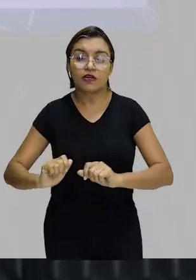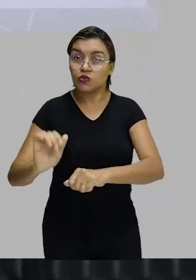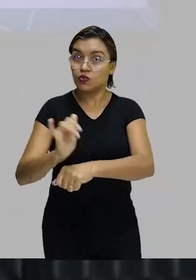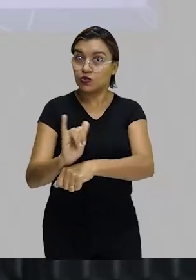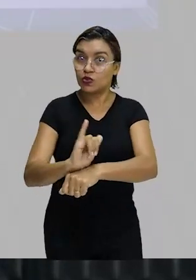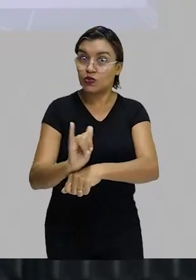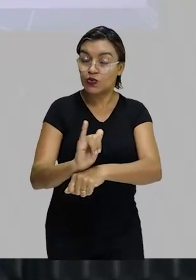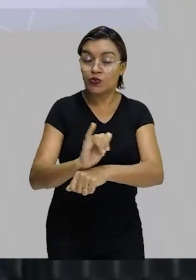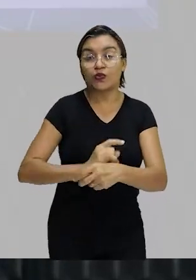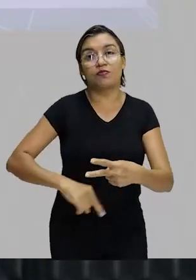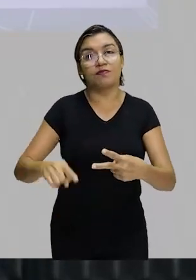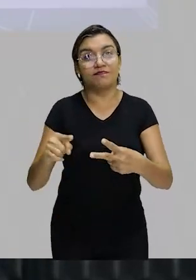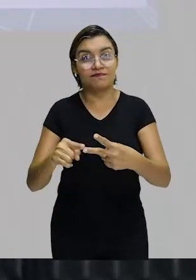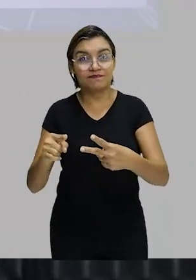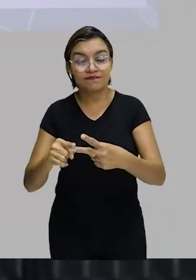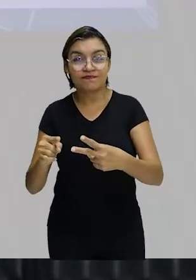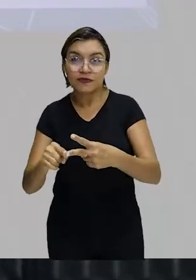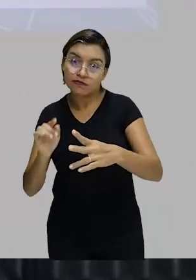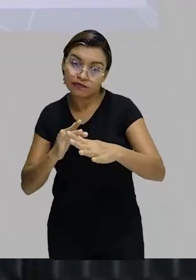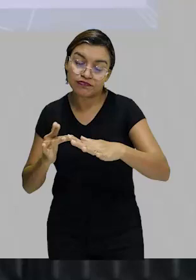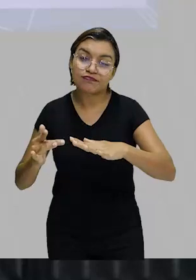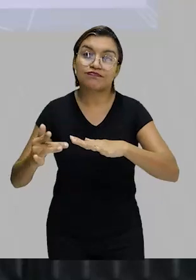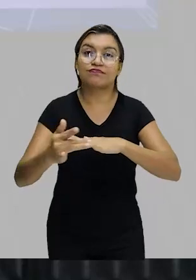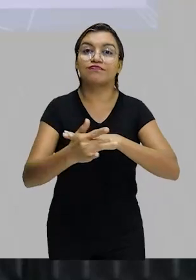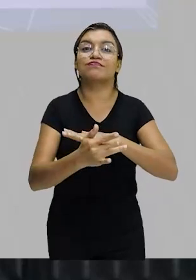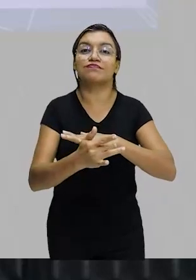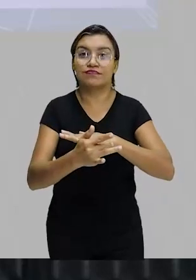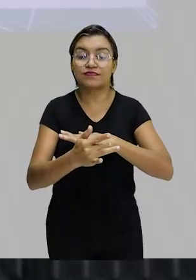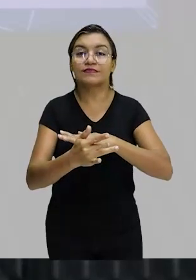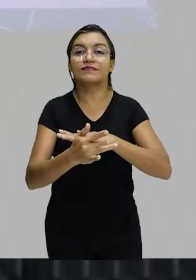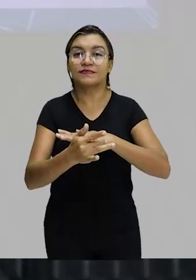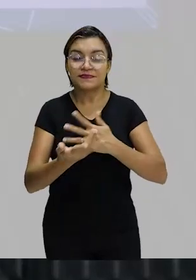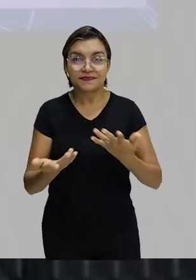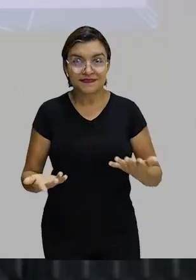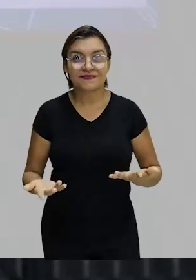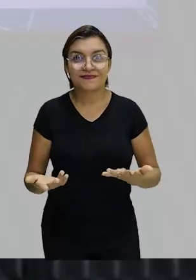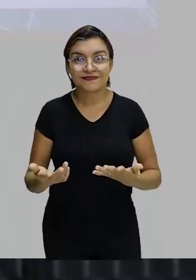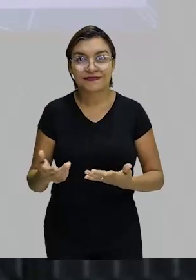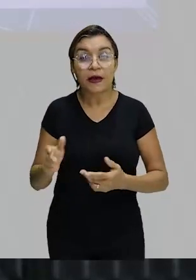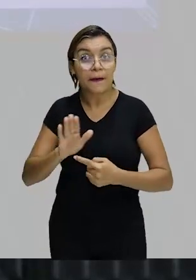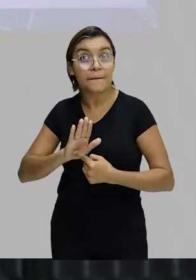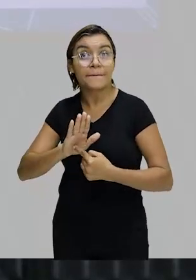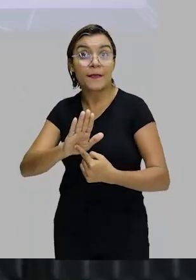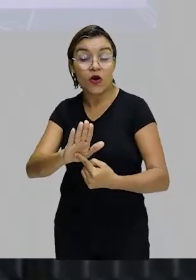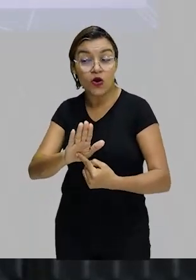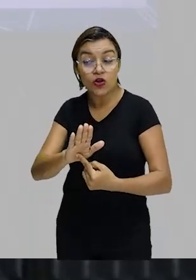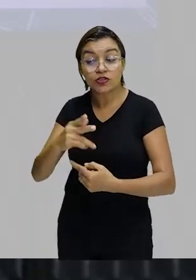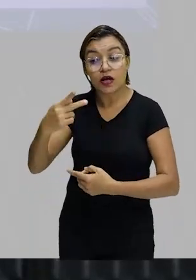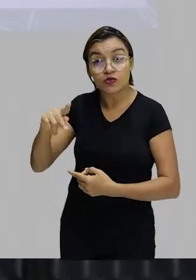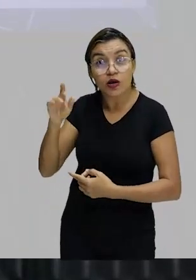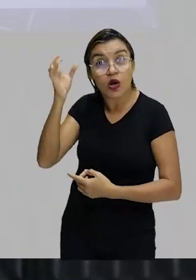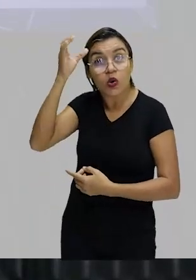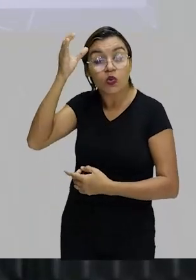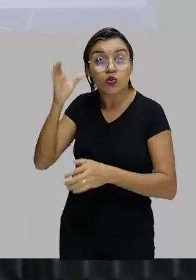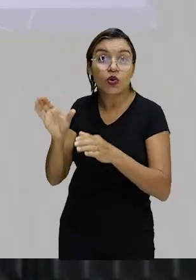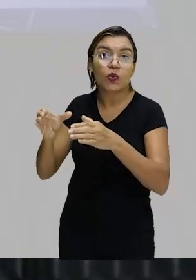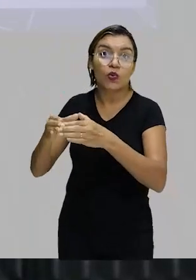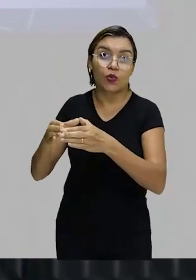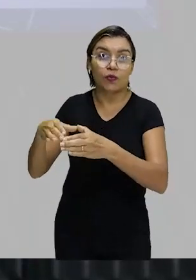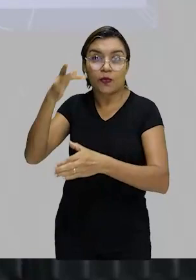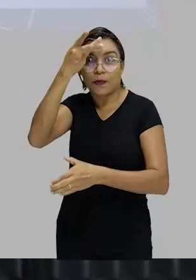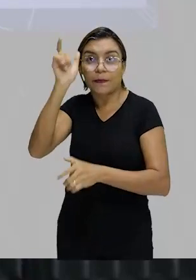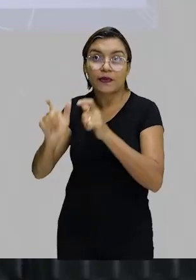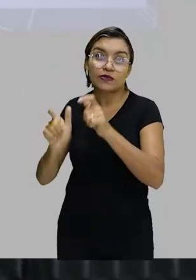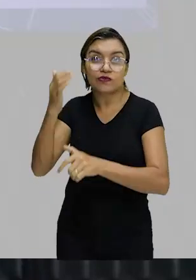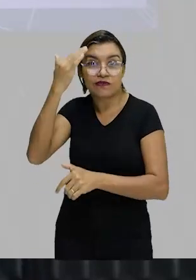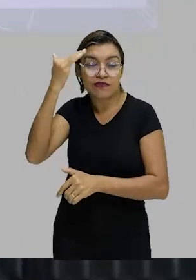YouTube, que nós vemos em plataformas digitais, a partir das redes sociais, tudo isso é manifestação ou são